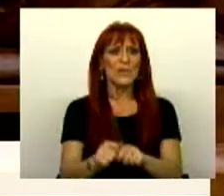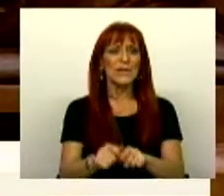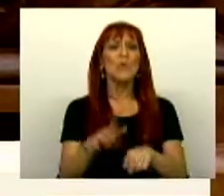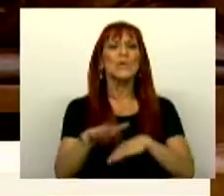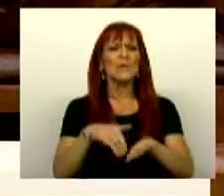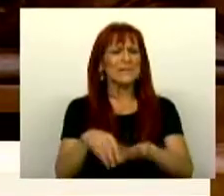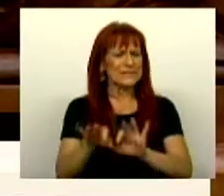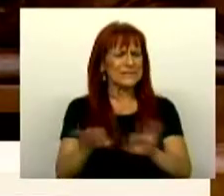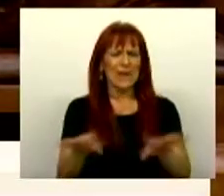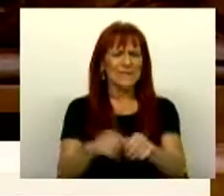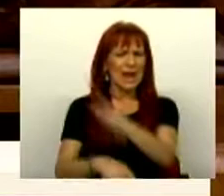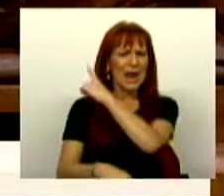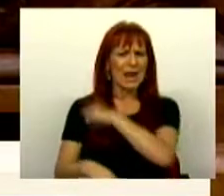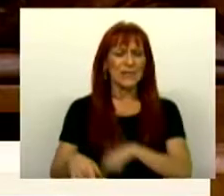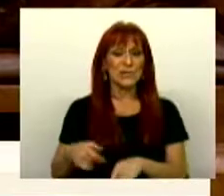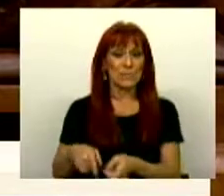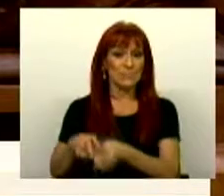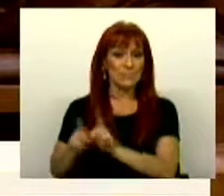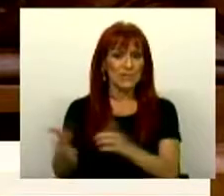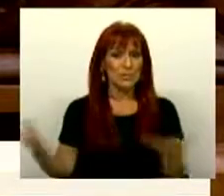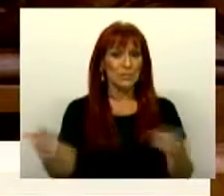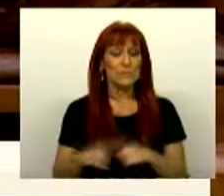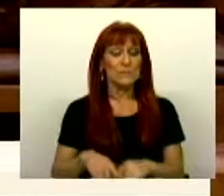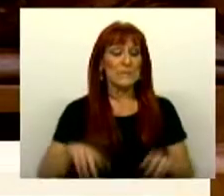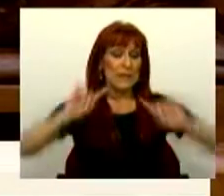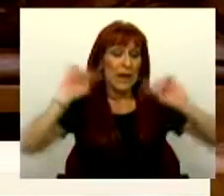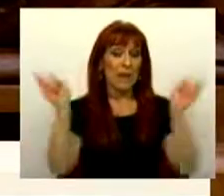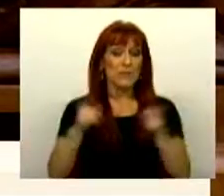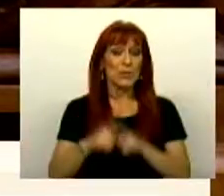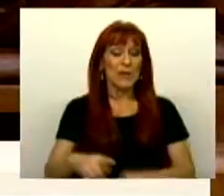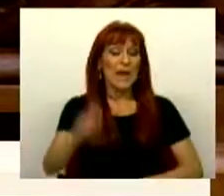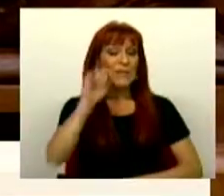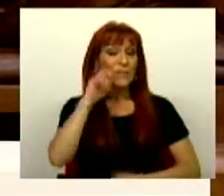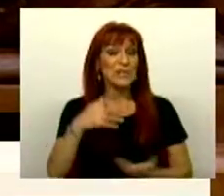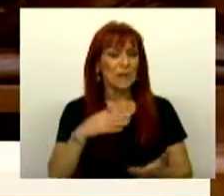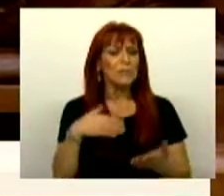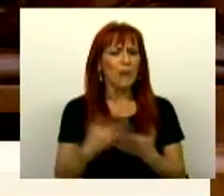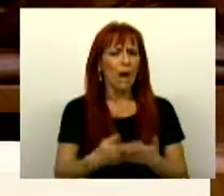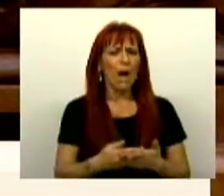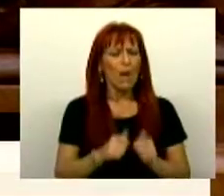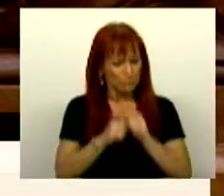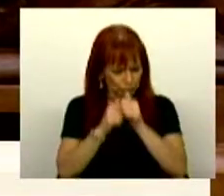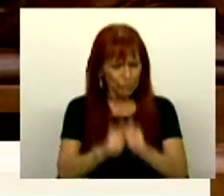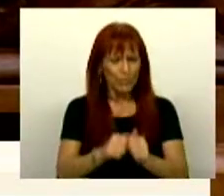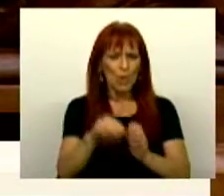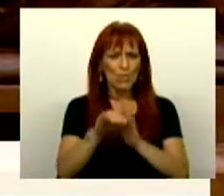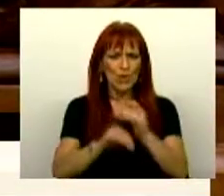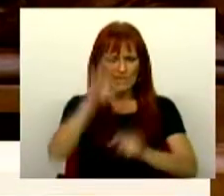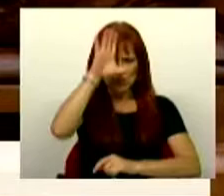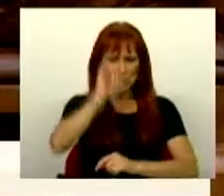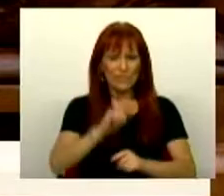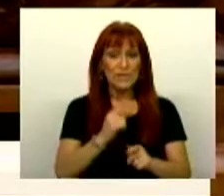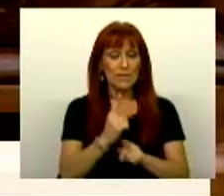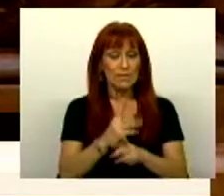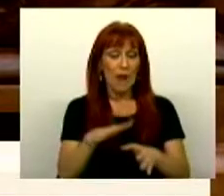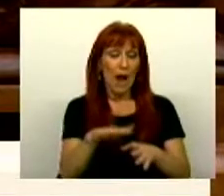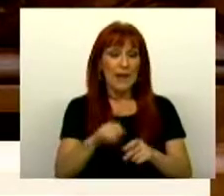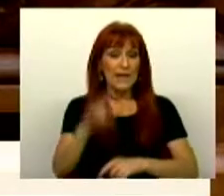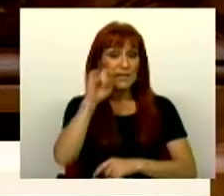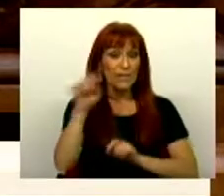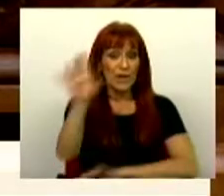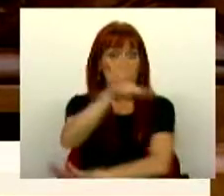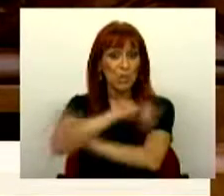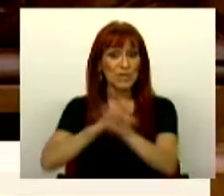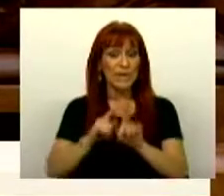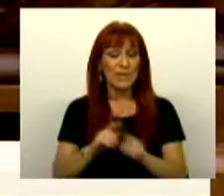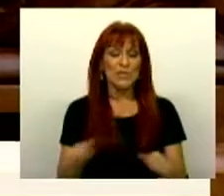que fizemos com a PESCO. Em suma, a Defesa está a dar cumprimento ao Programa de Governo em matéria de Defesa Europeia e